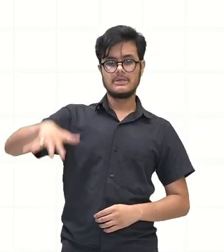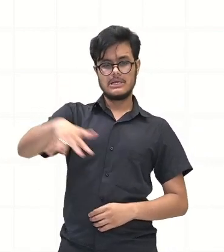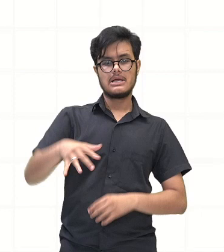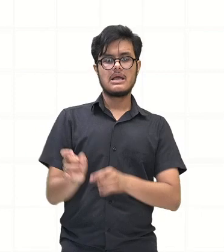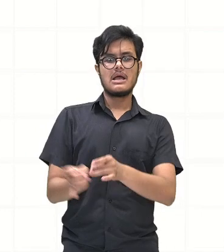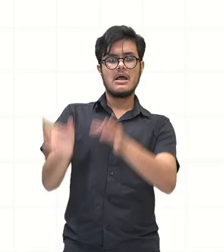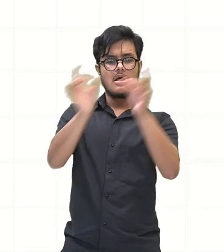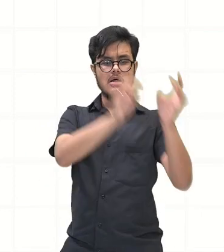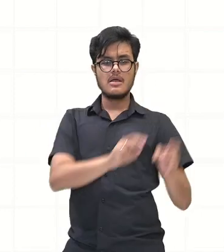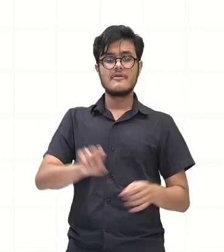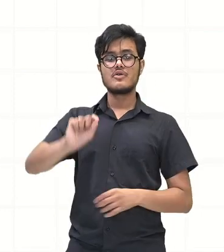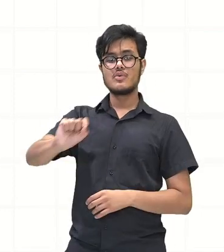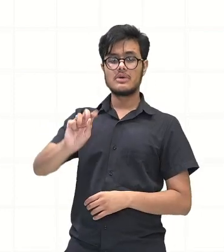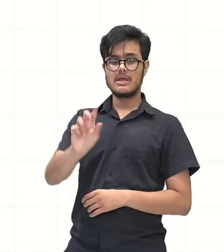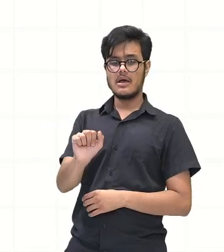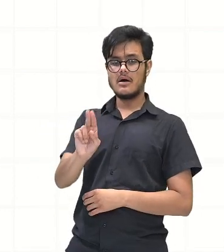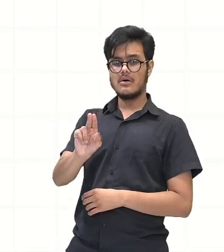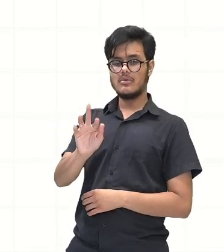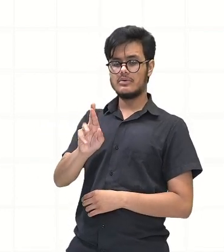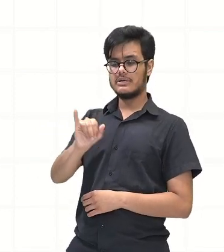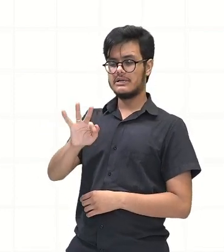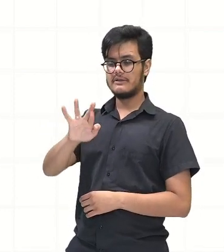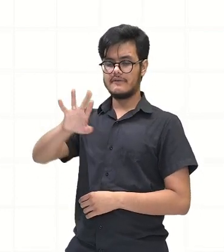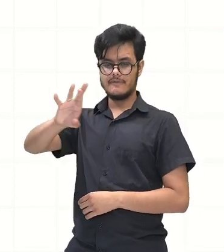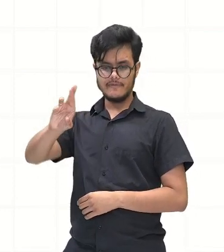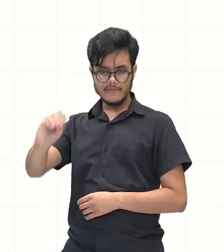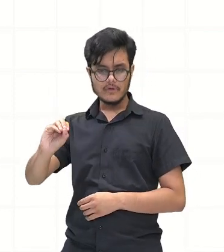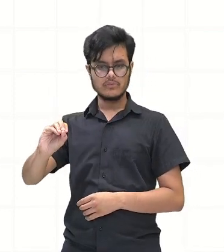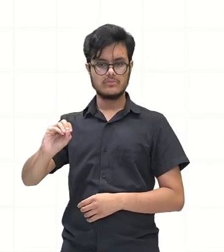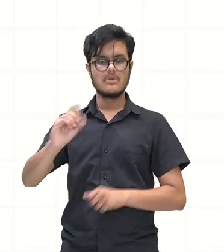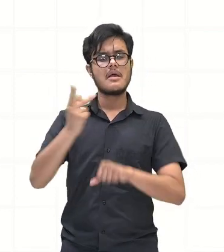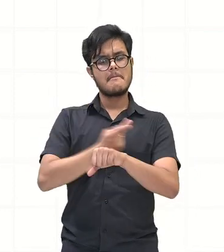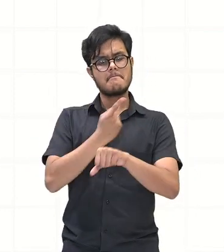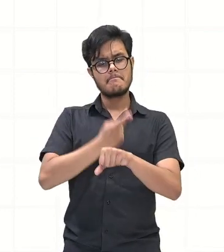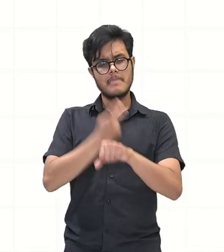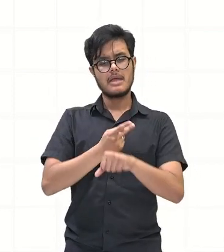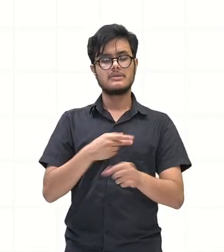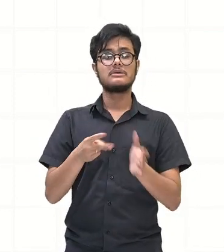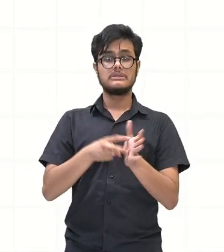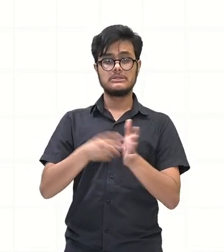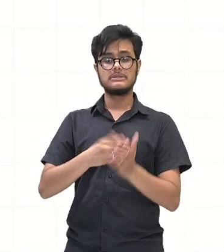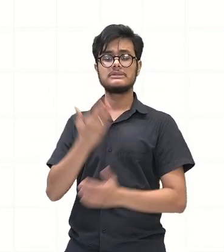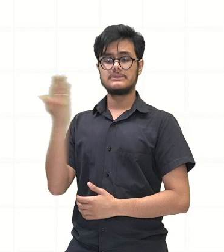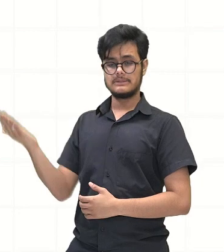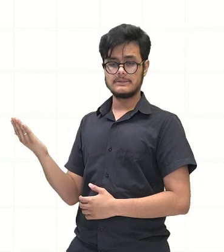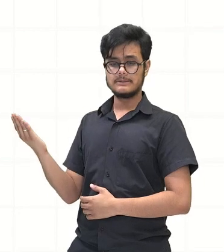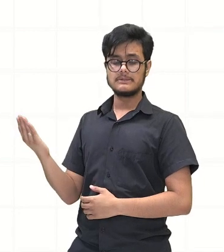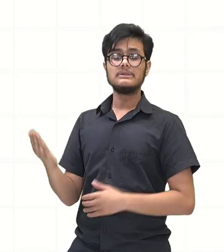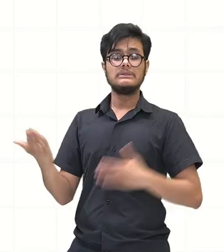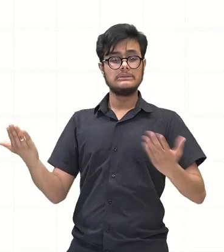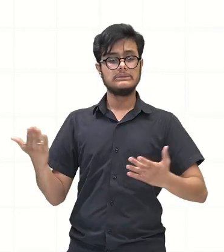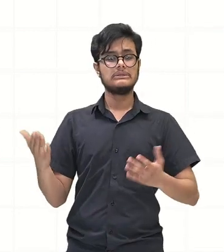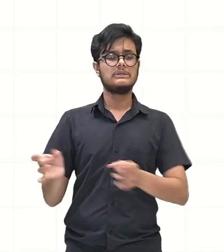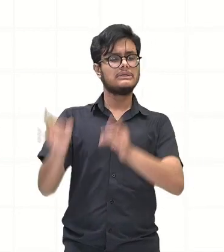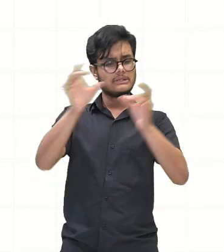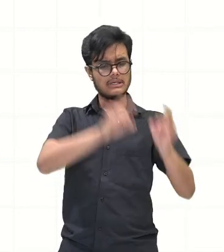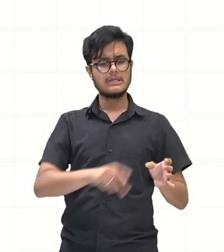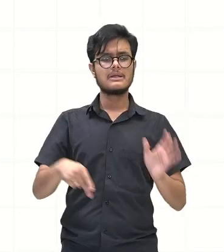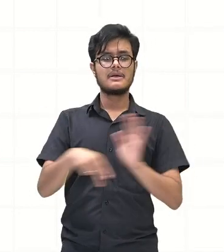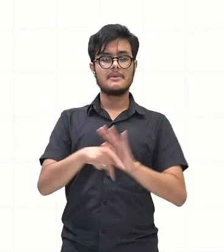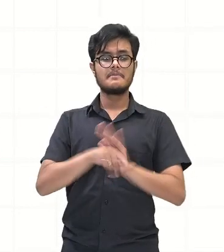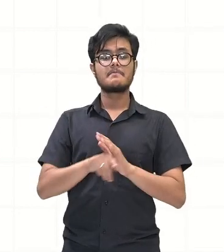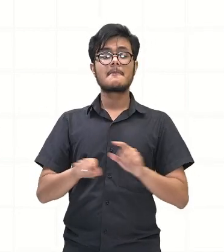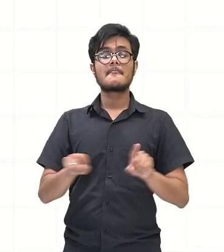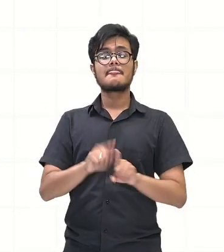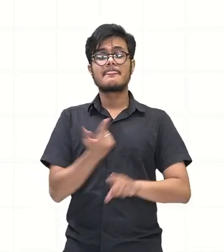impérios que se constituíram através do minério, vamos observar o Império de Gana, que vai ter ali o comércio